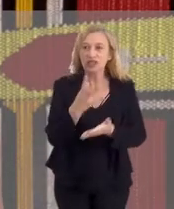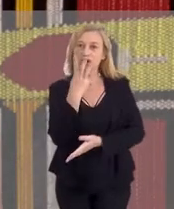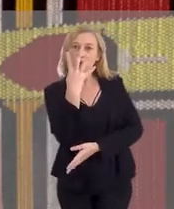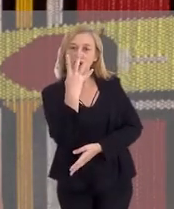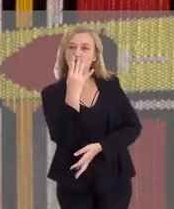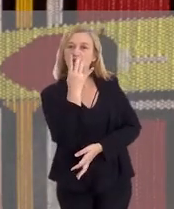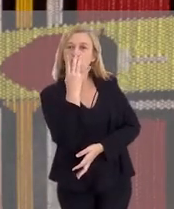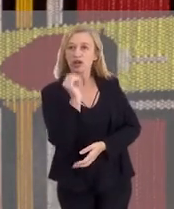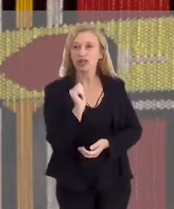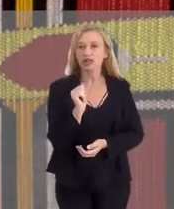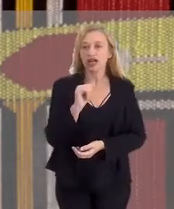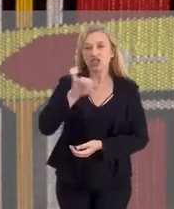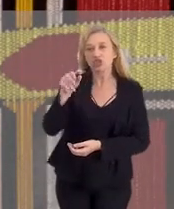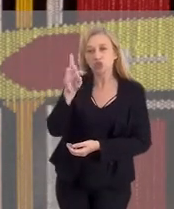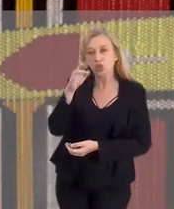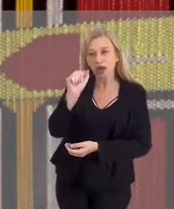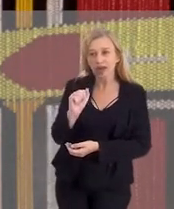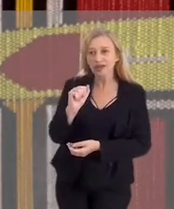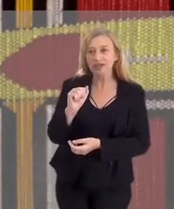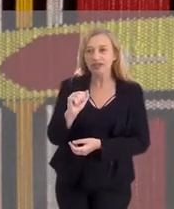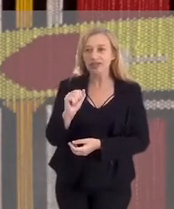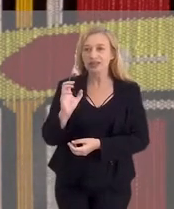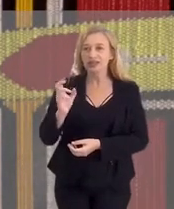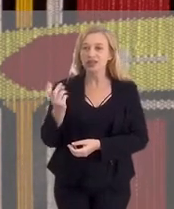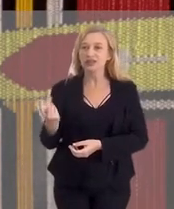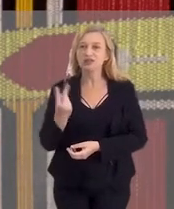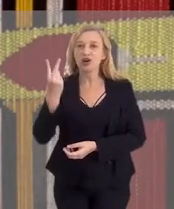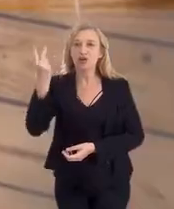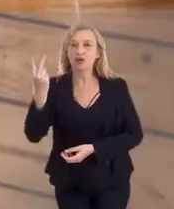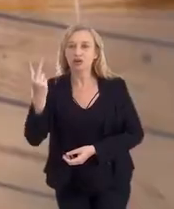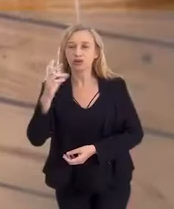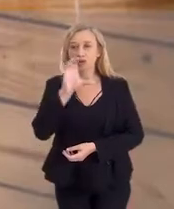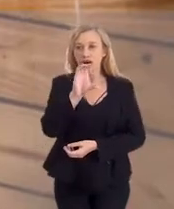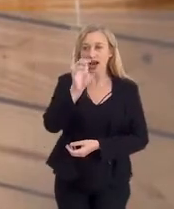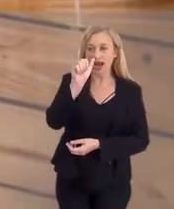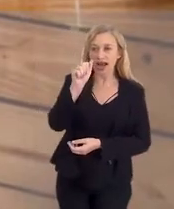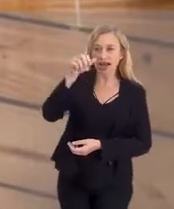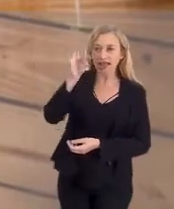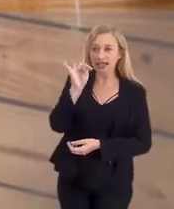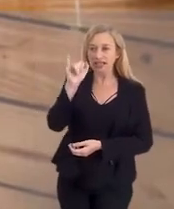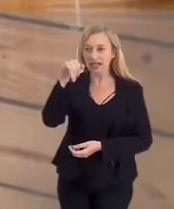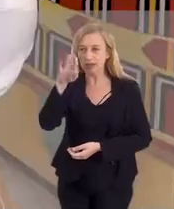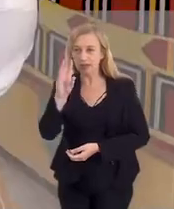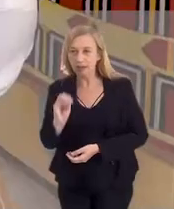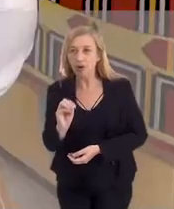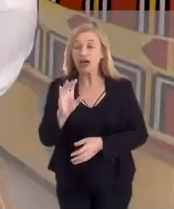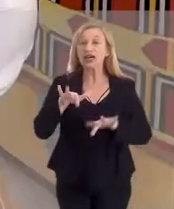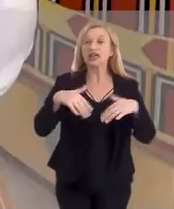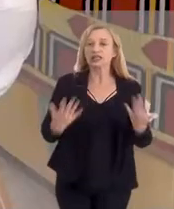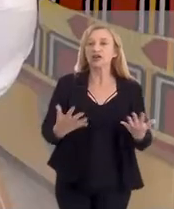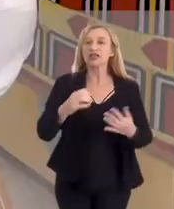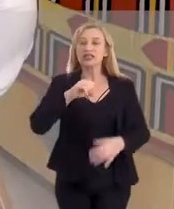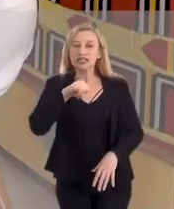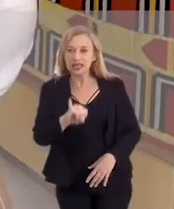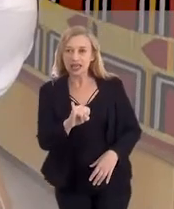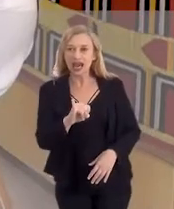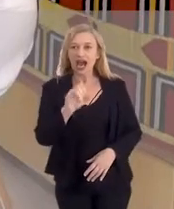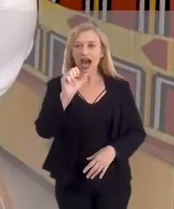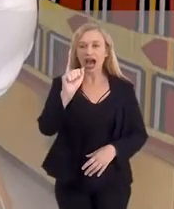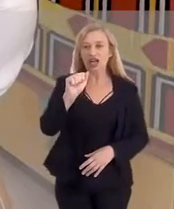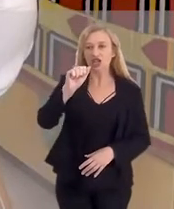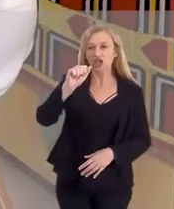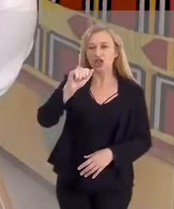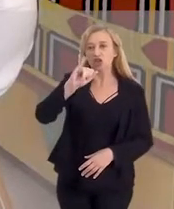se divide em quatro cores. Então a Jurema é a riqueza do Catimbó. Bem, mas então se a Jurema